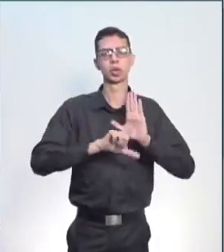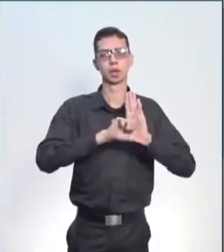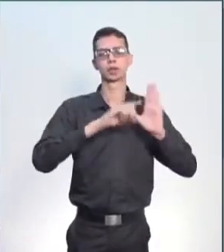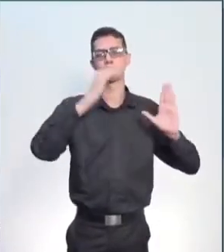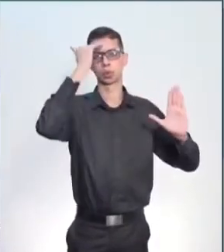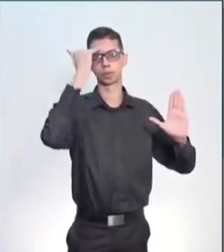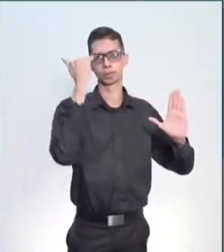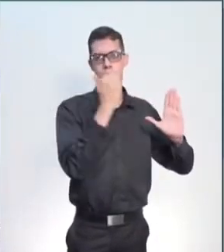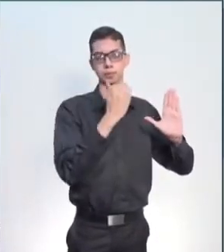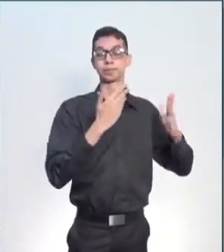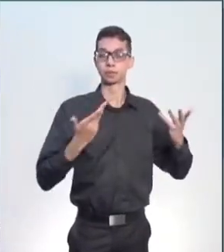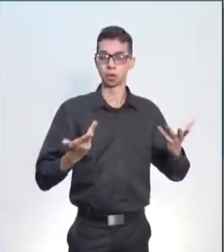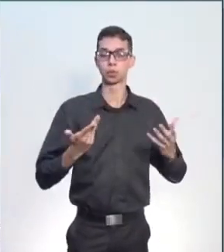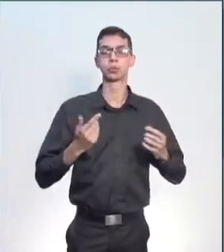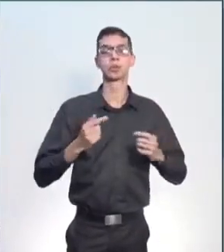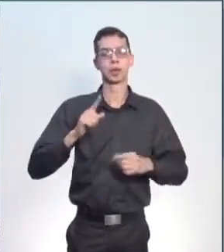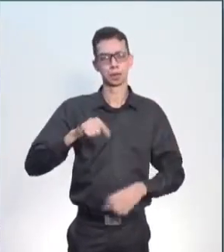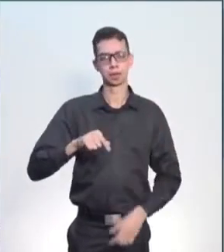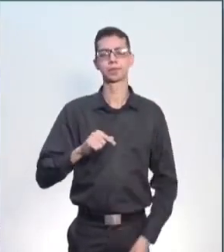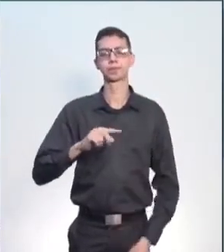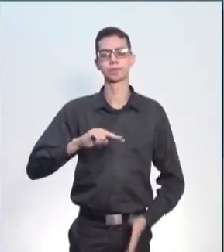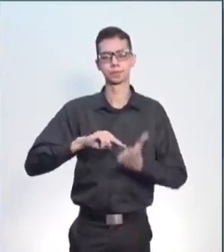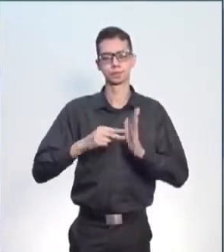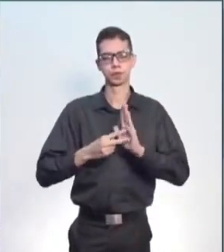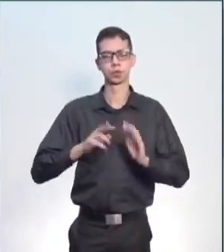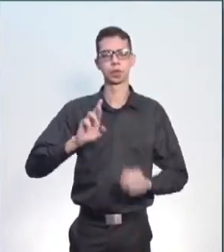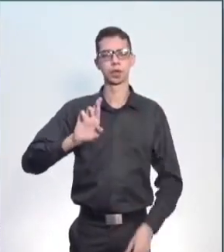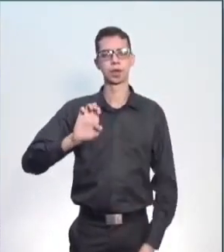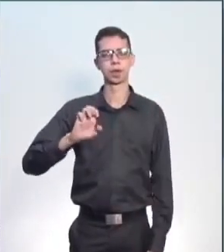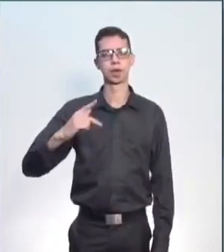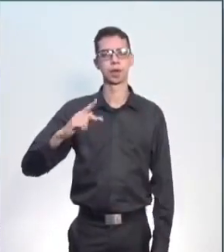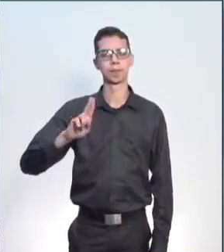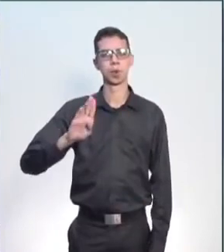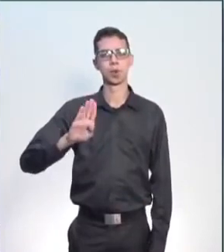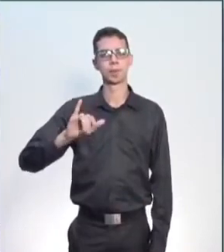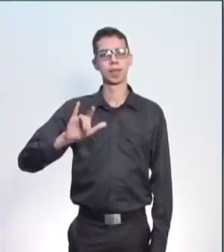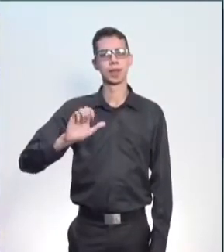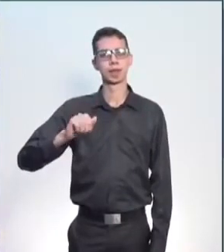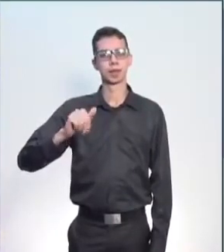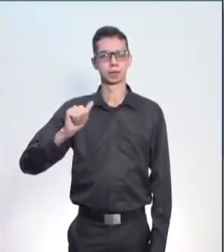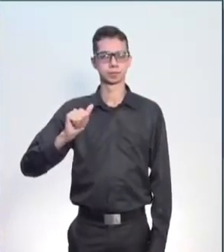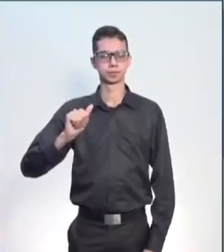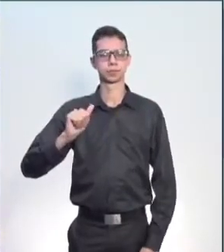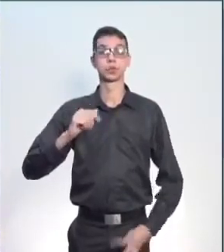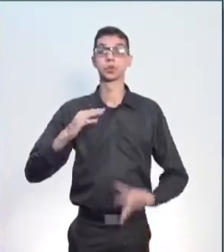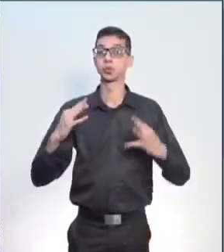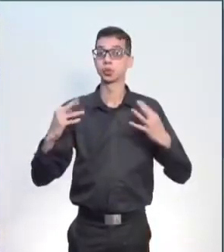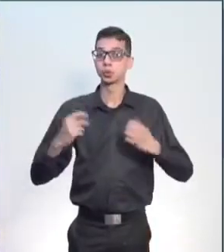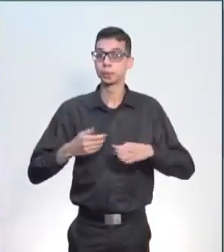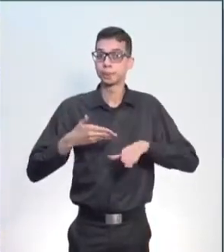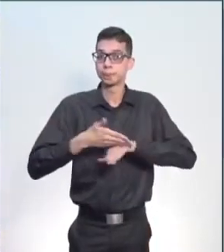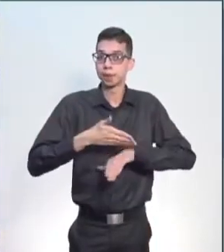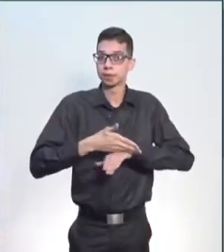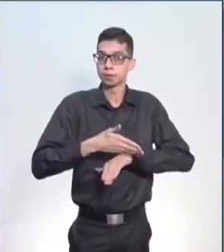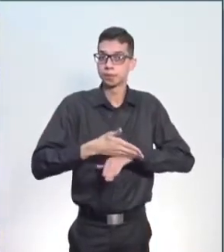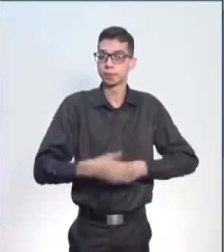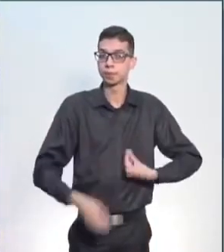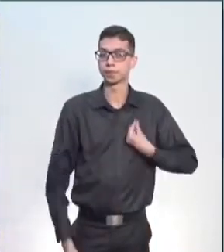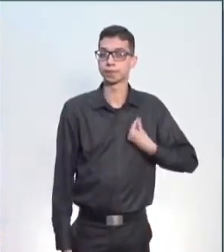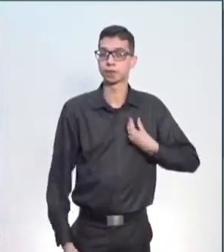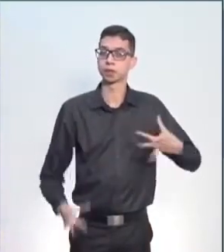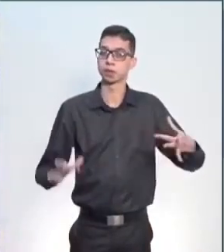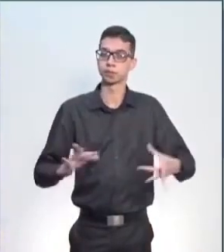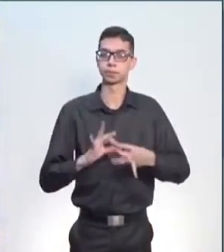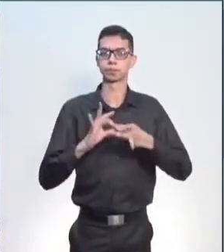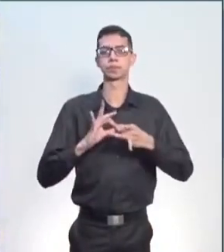ideia republicana, né? De que todos participam da vida. E num movimento